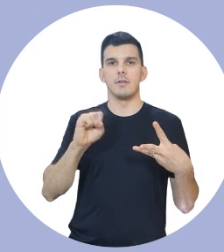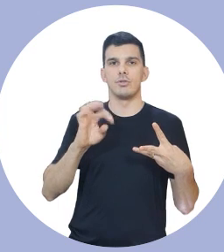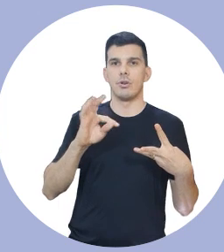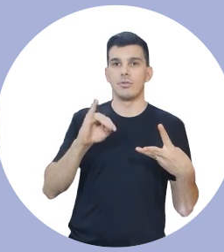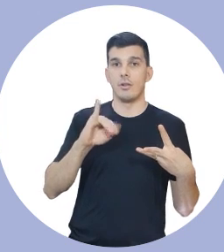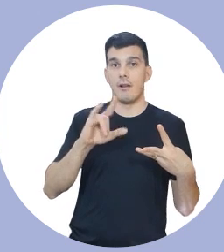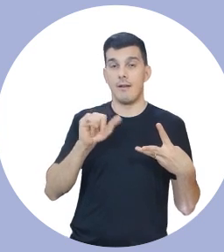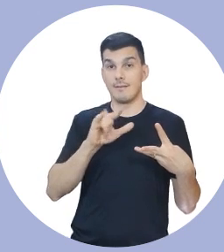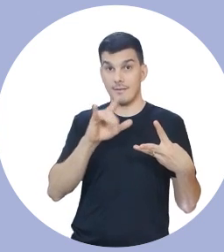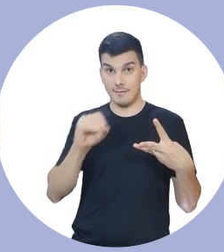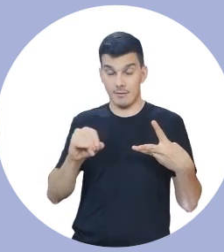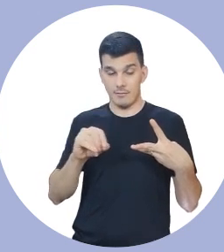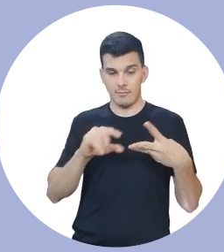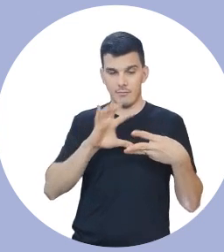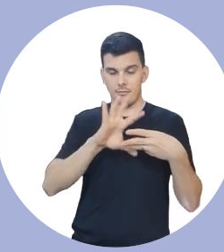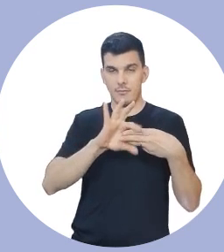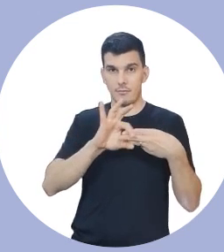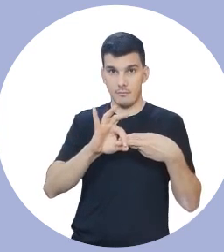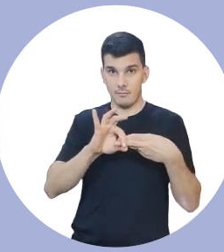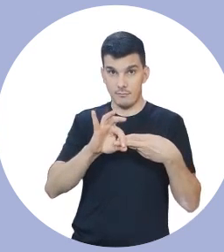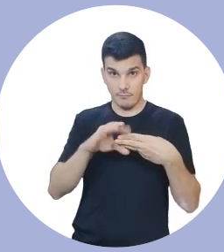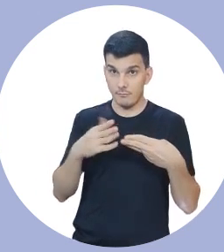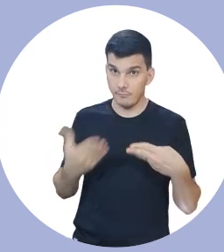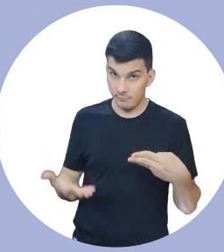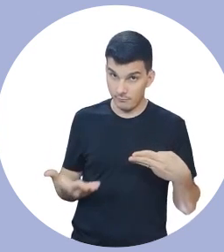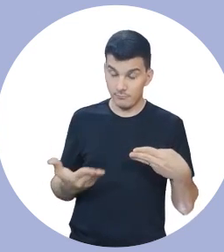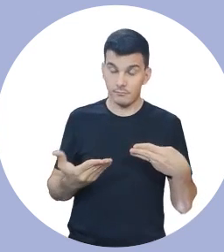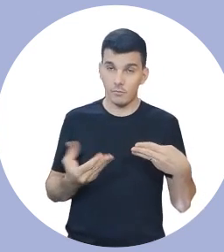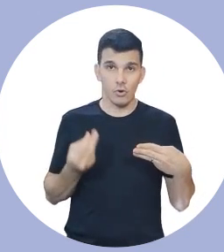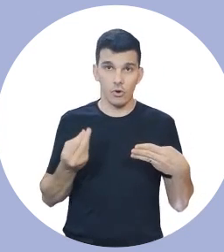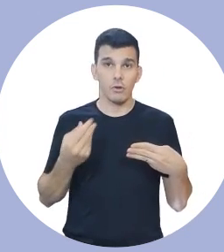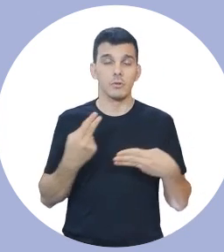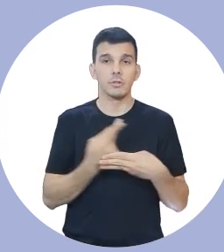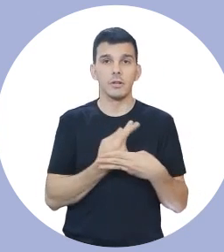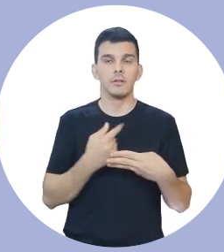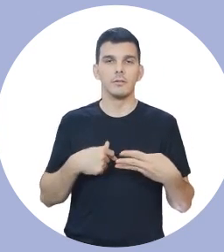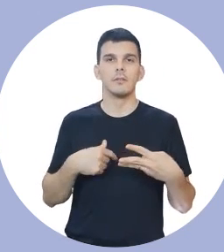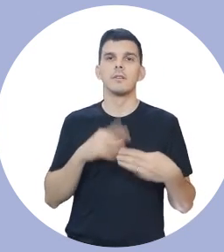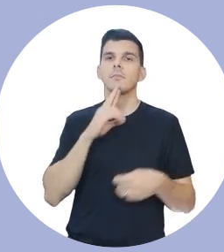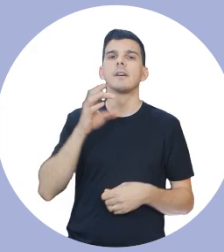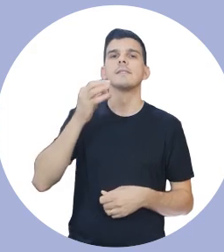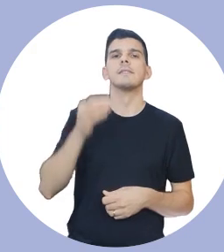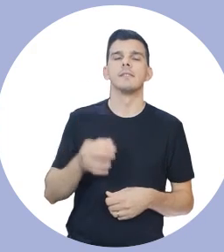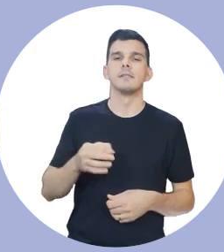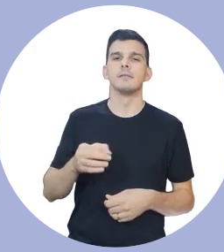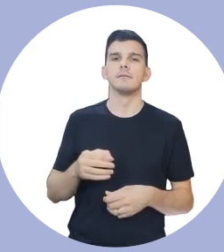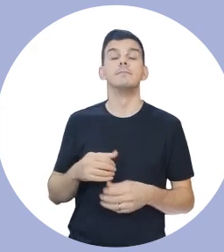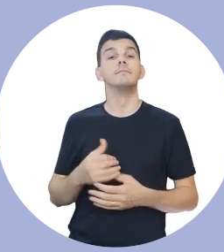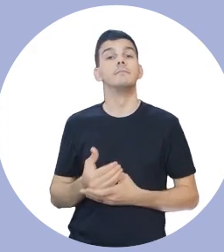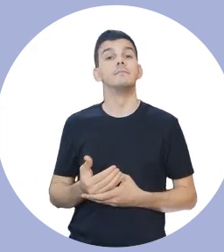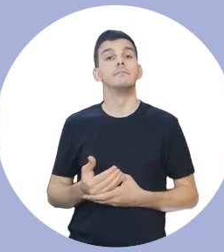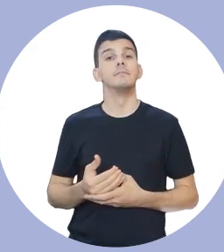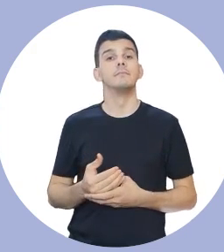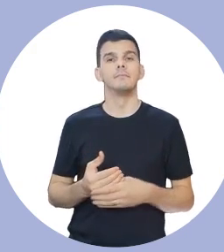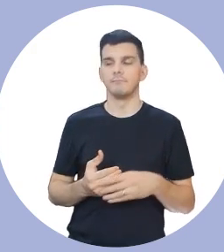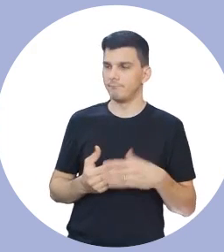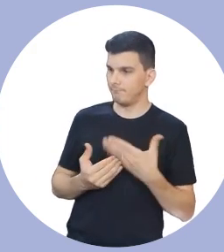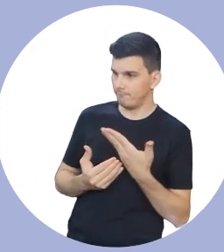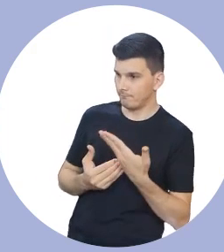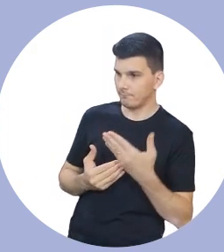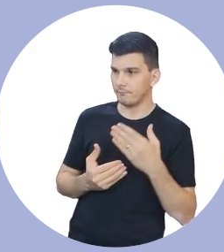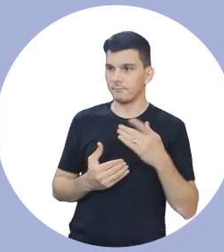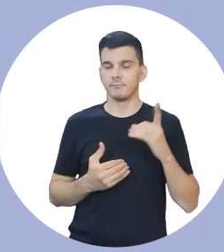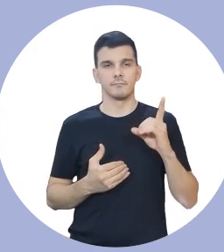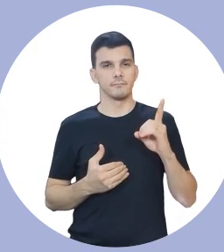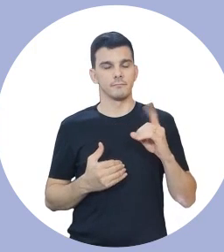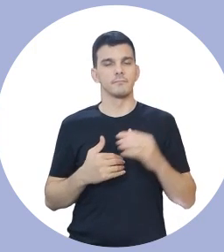uma destilação. No caso, quem vai ser separado vai ser a água por meio dessa destilação. Alternativa correta? Alternativa